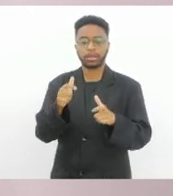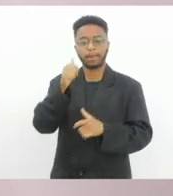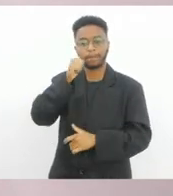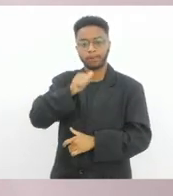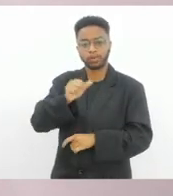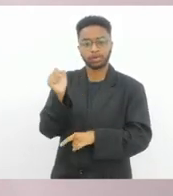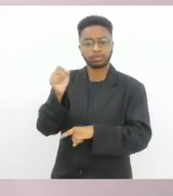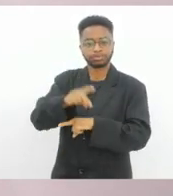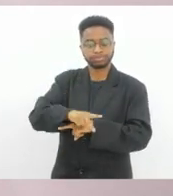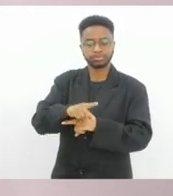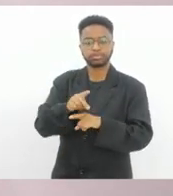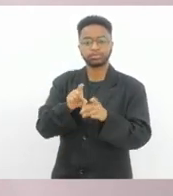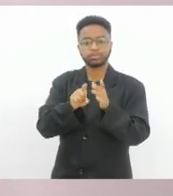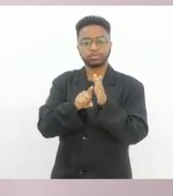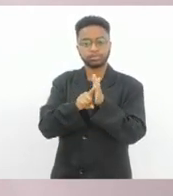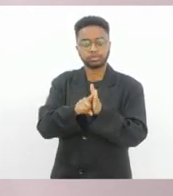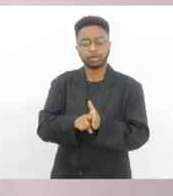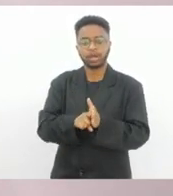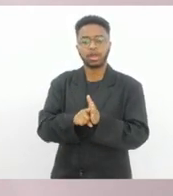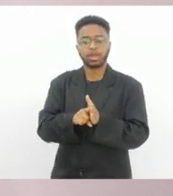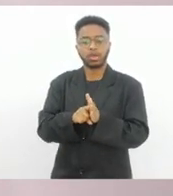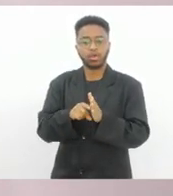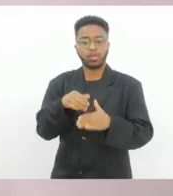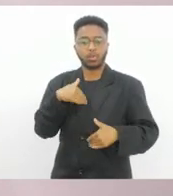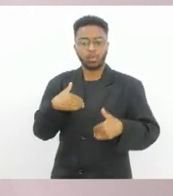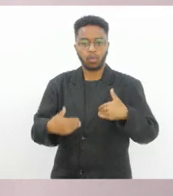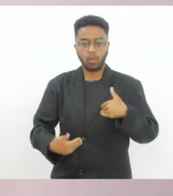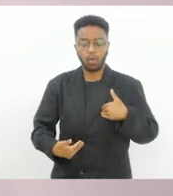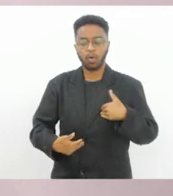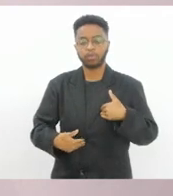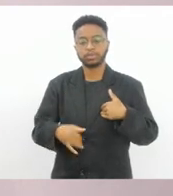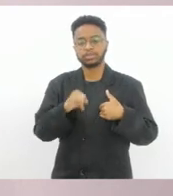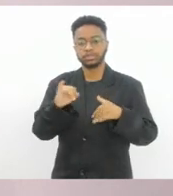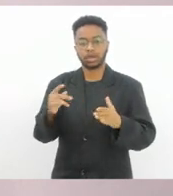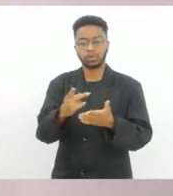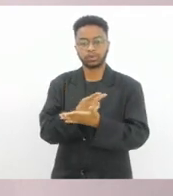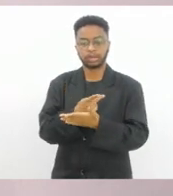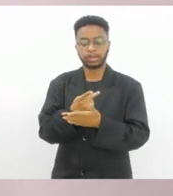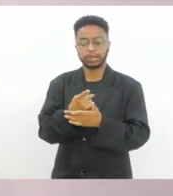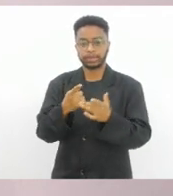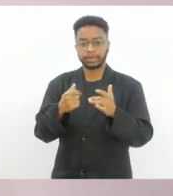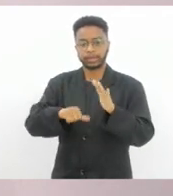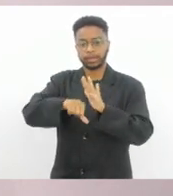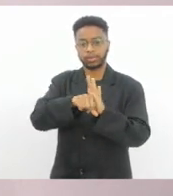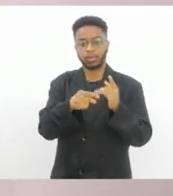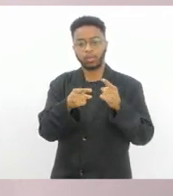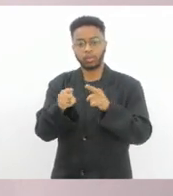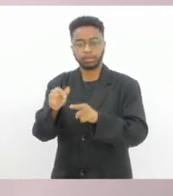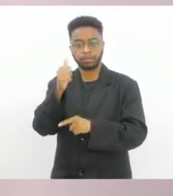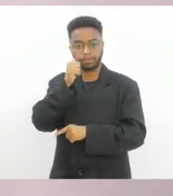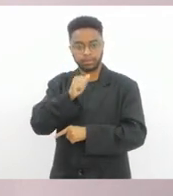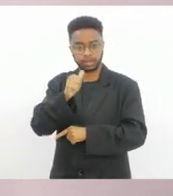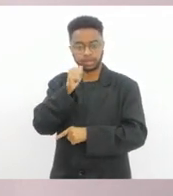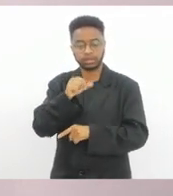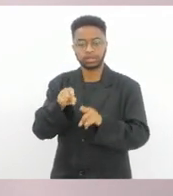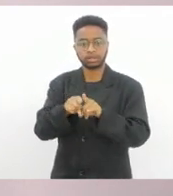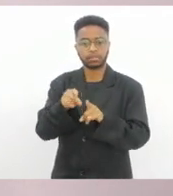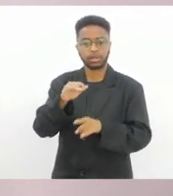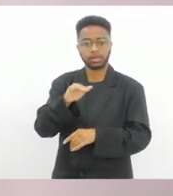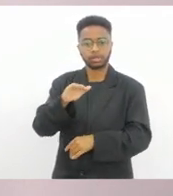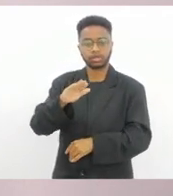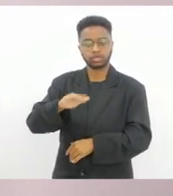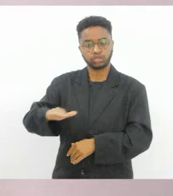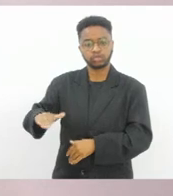mulheres para exames de corpo de delito no caso de crimes sexuais contra meninas e mulheres, inclusive